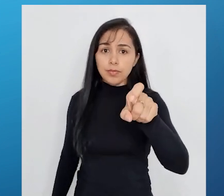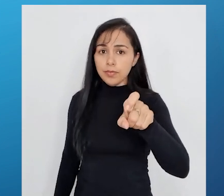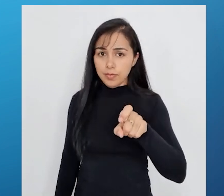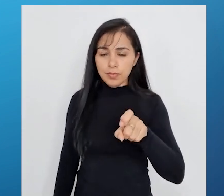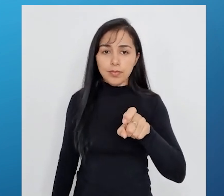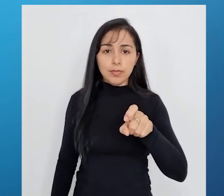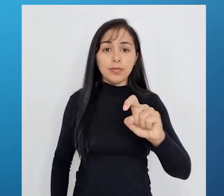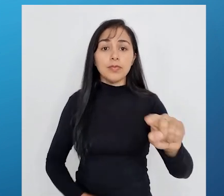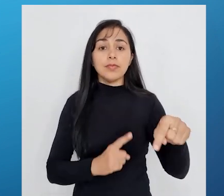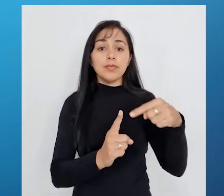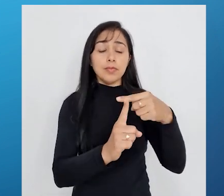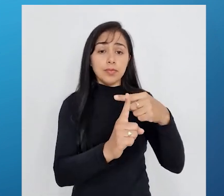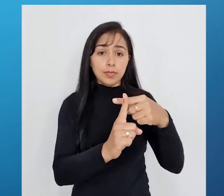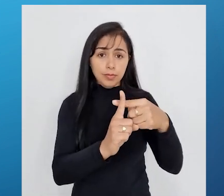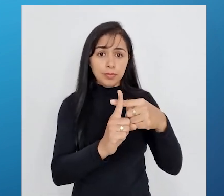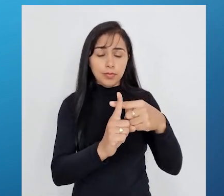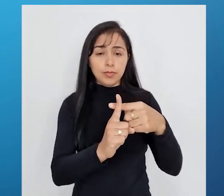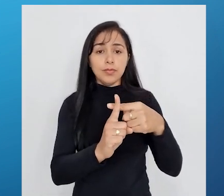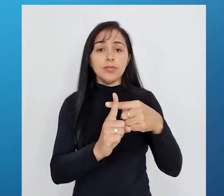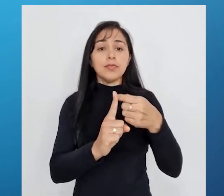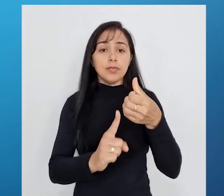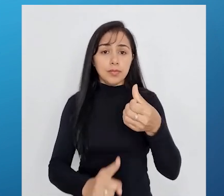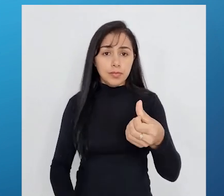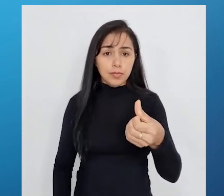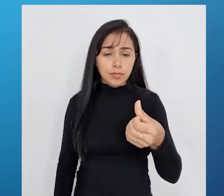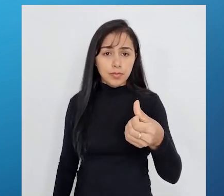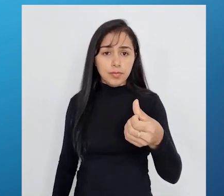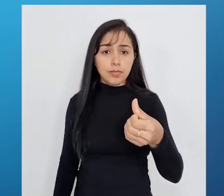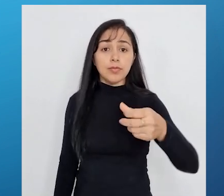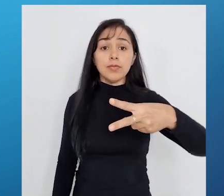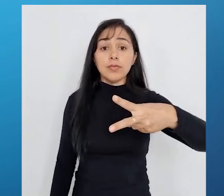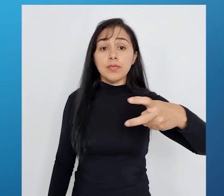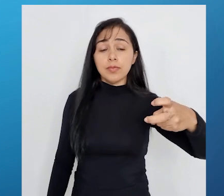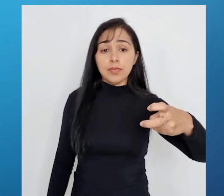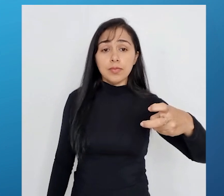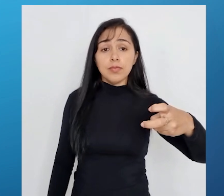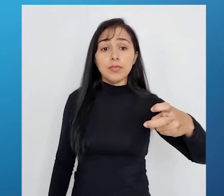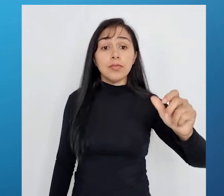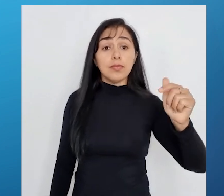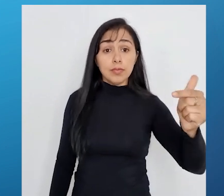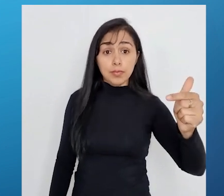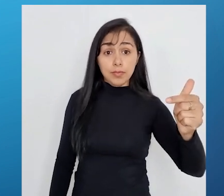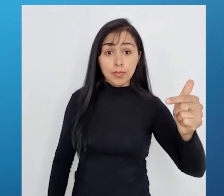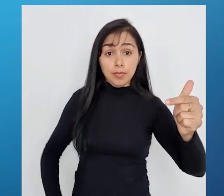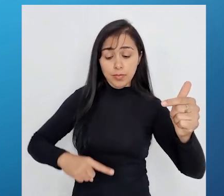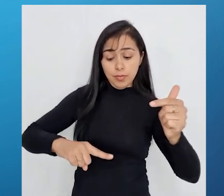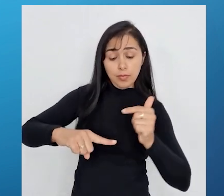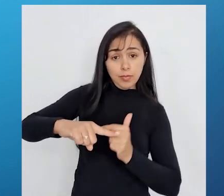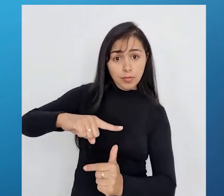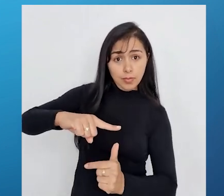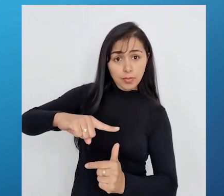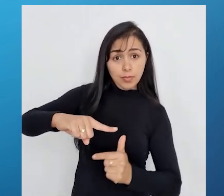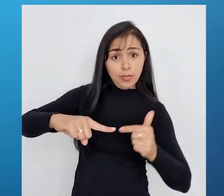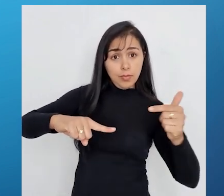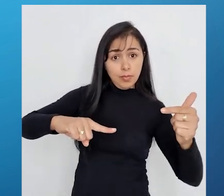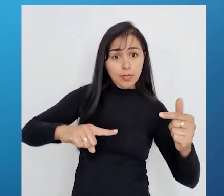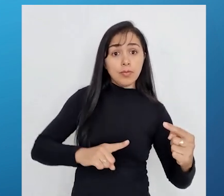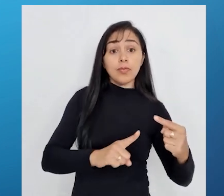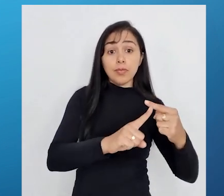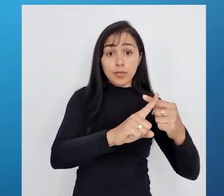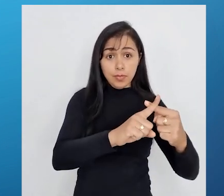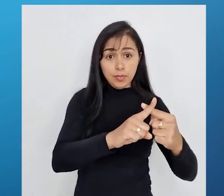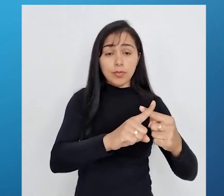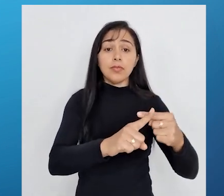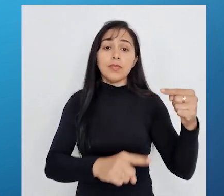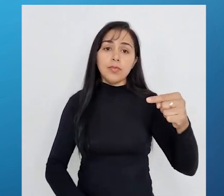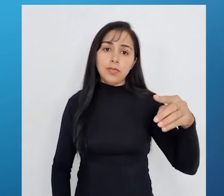11x, tá? E aí, mais 6, esse 2 está dividindo, passa multiplicando, 2 vezes menos 2,